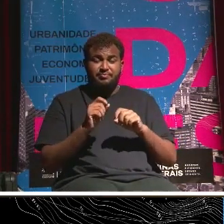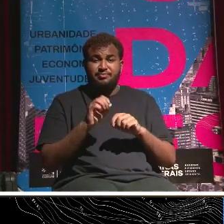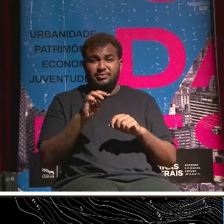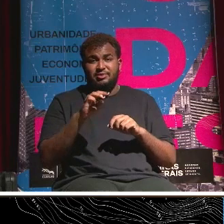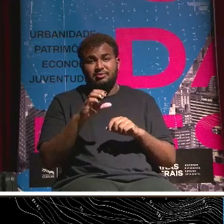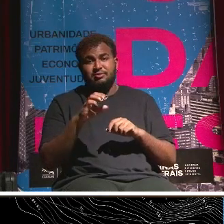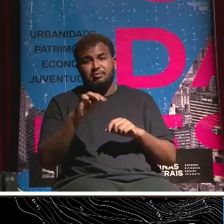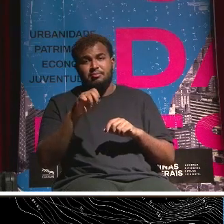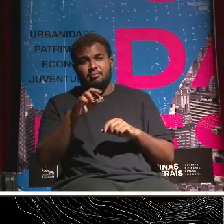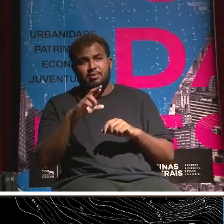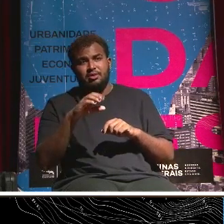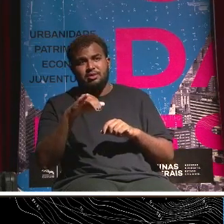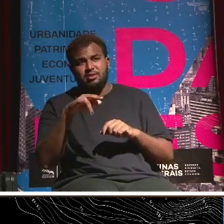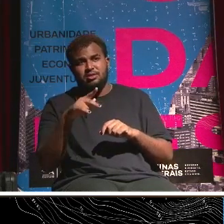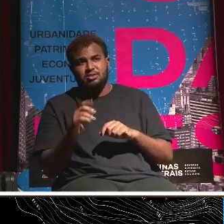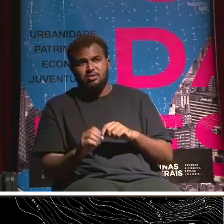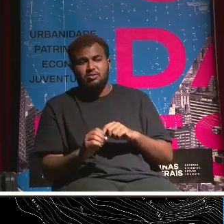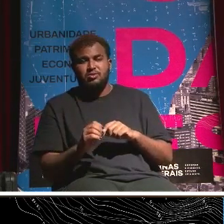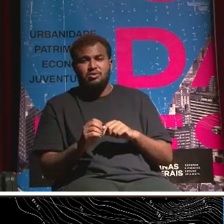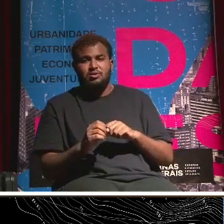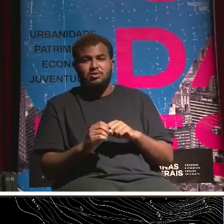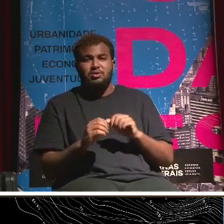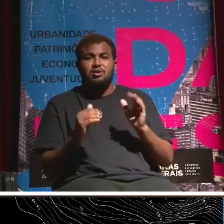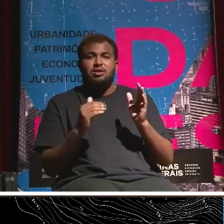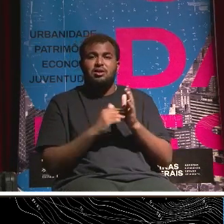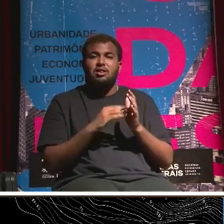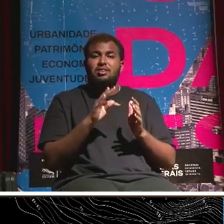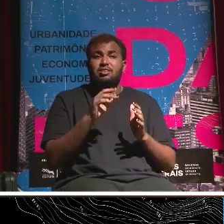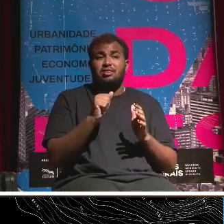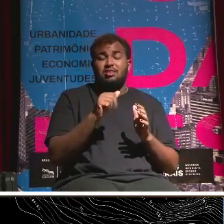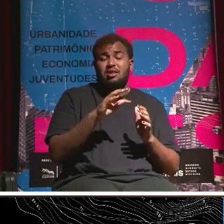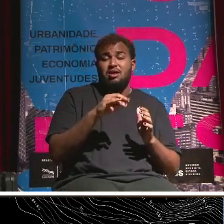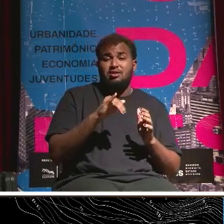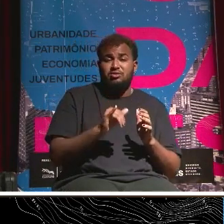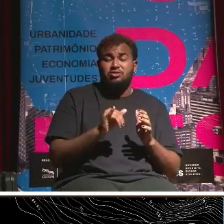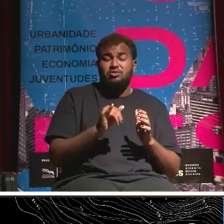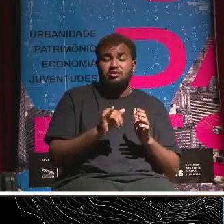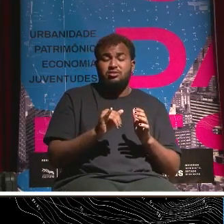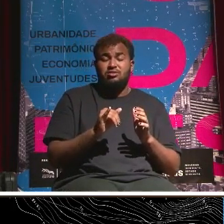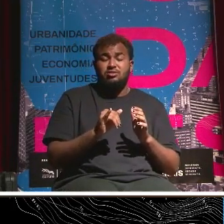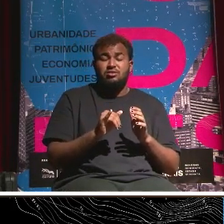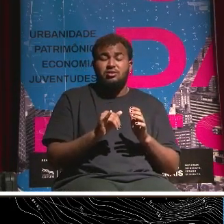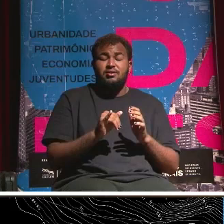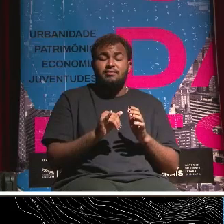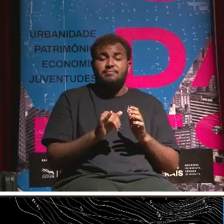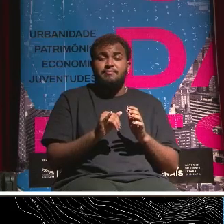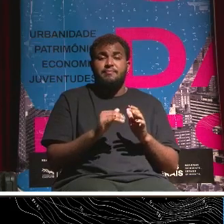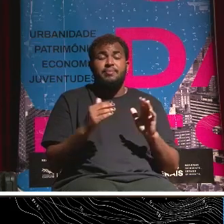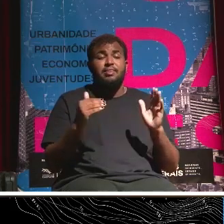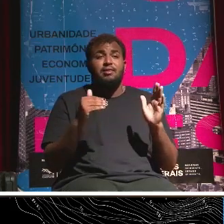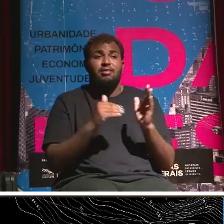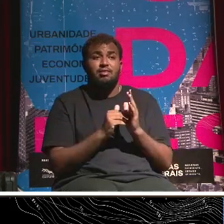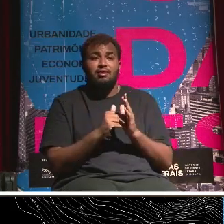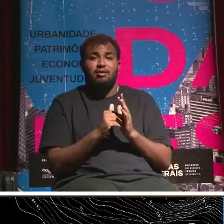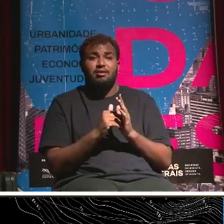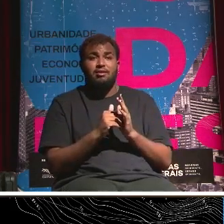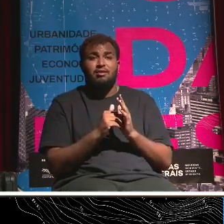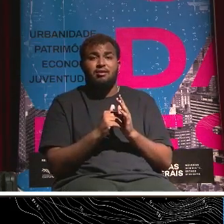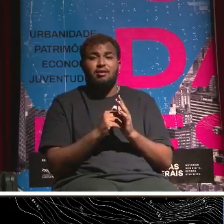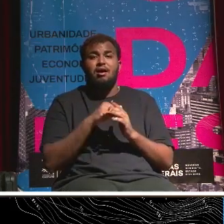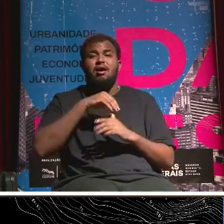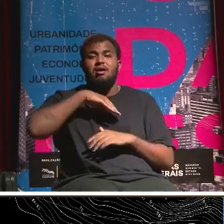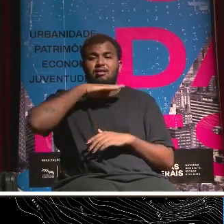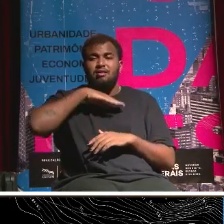Marcinho, da Tati Quebra-Barraco, que é da Cidade de Deus, até a